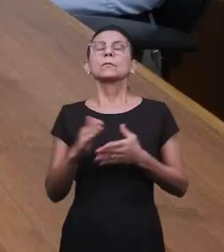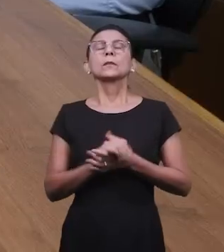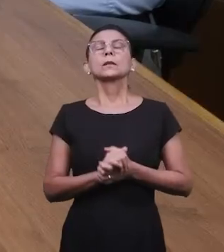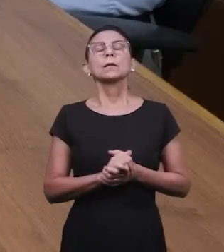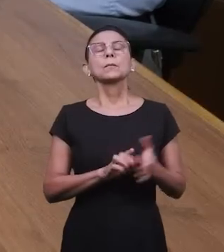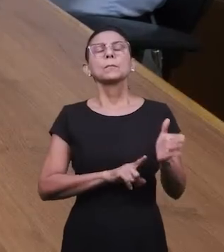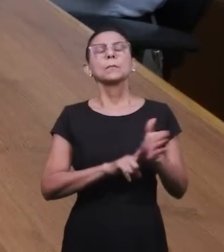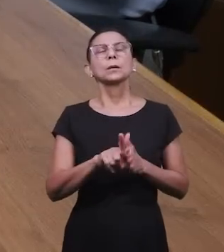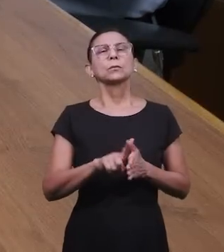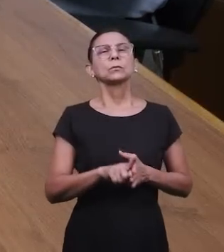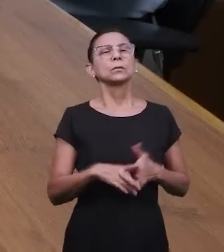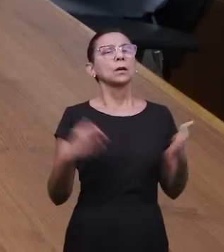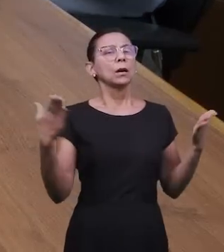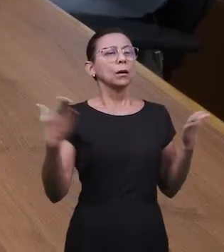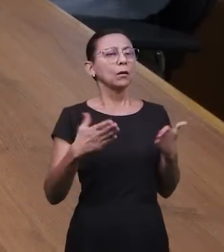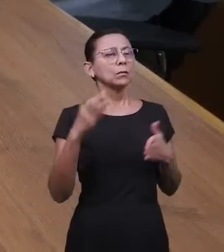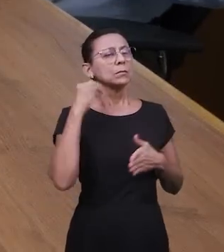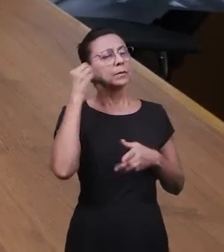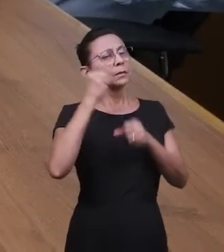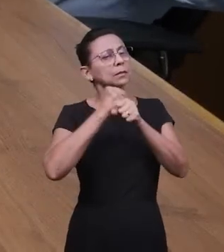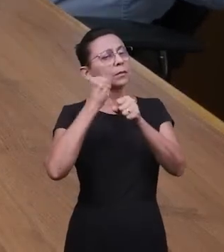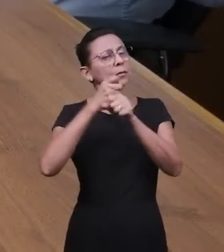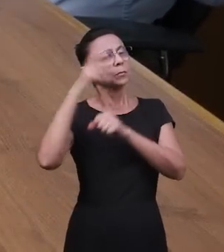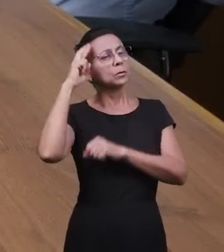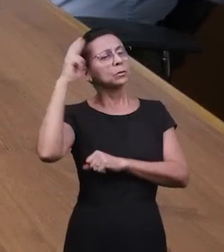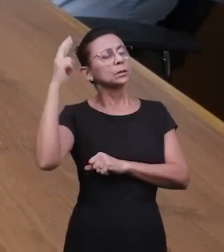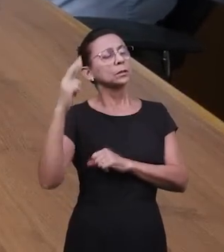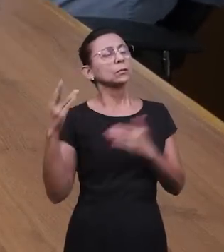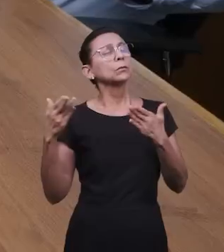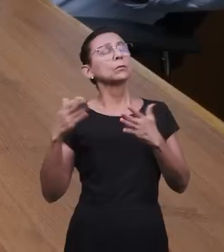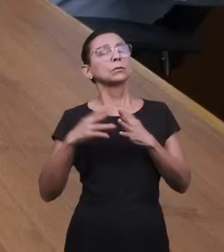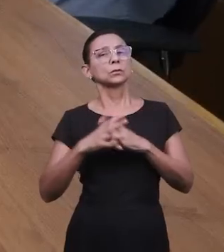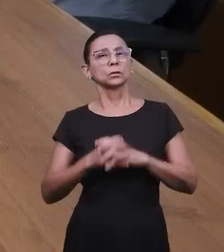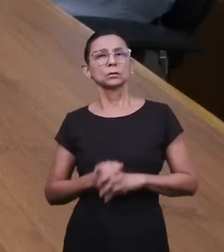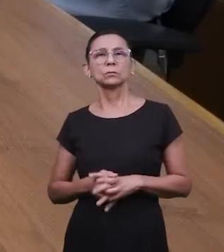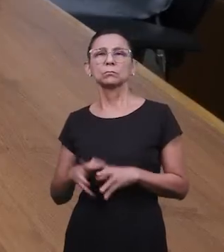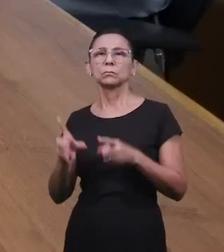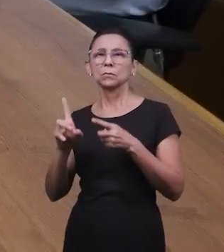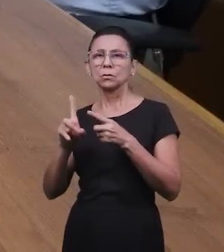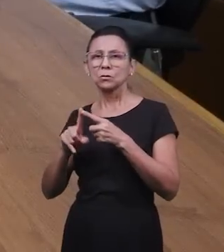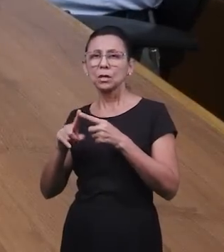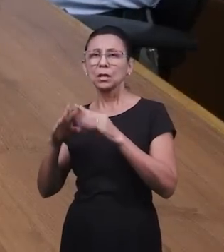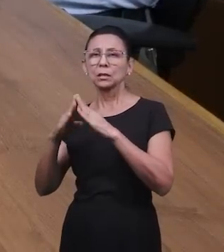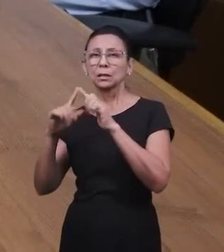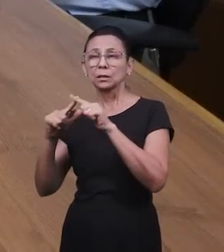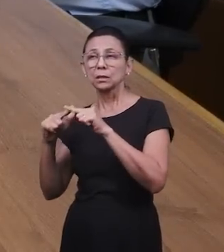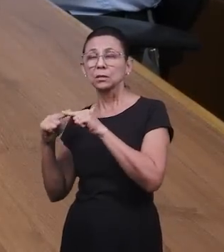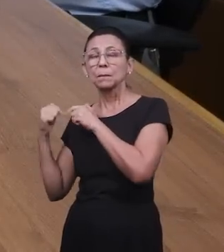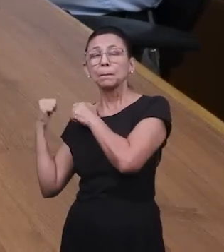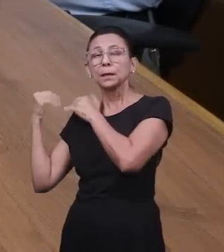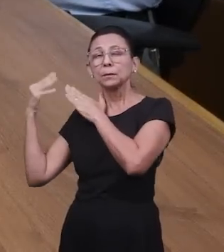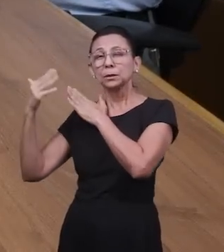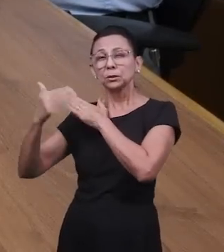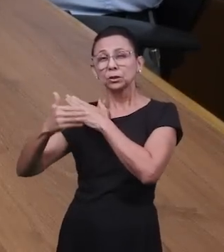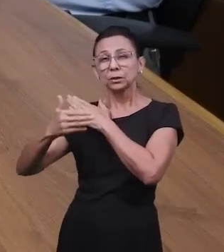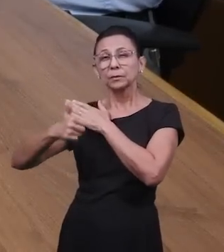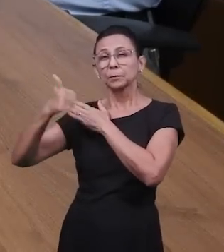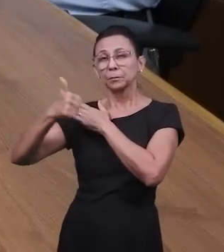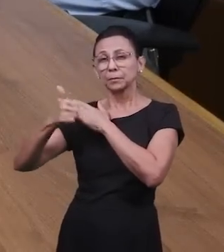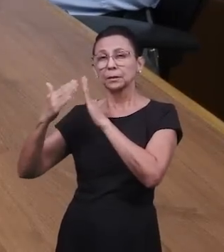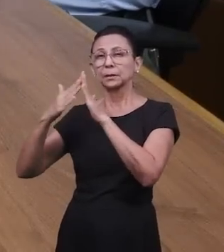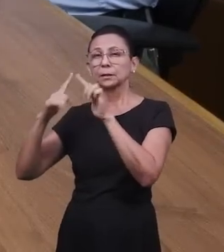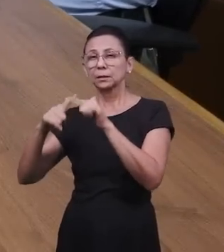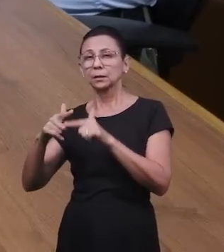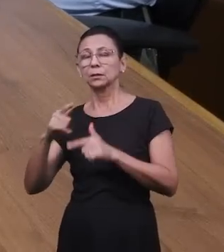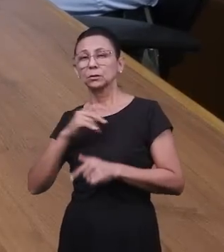qual é a experiência da obra hoje? Falamos sobre o início, falamos sobre a igreja primitiva, apóstolos, mas hoje, como é que a gente